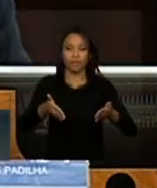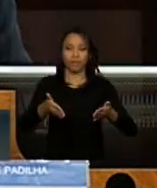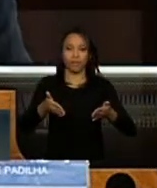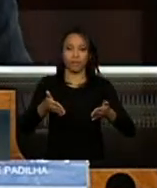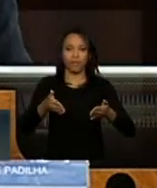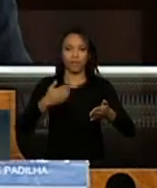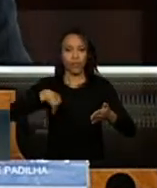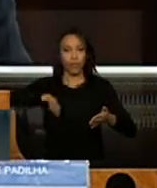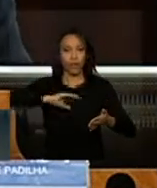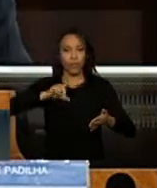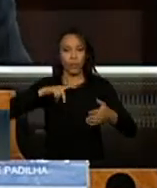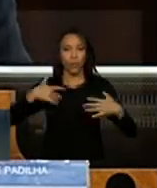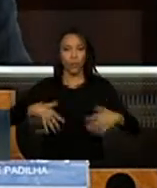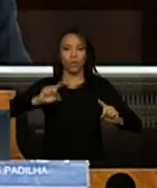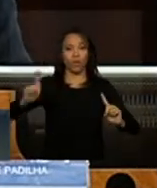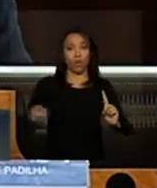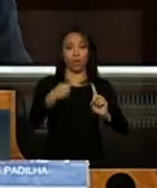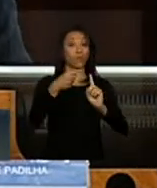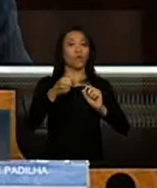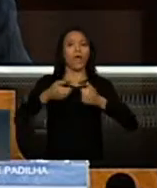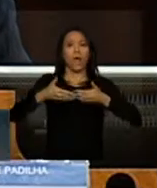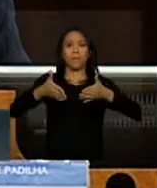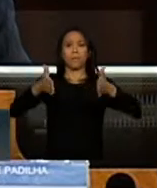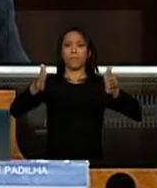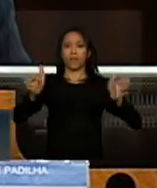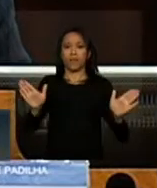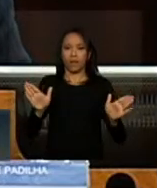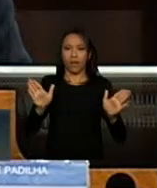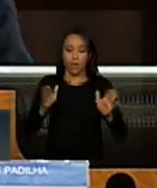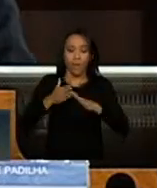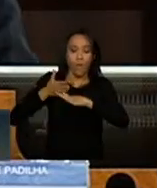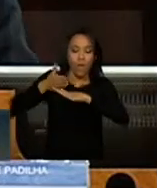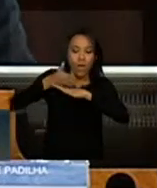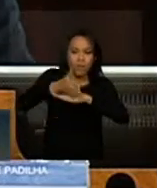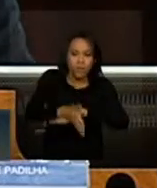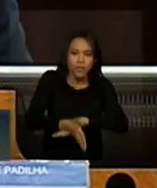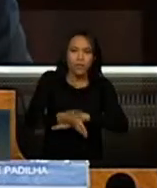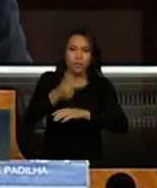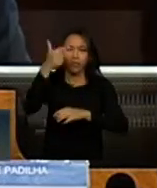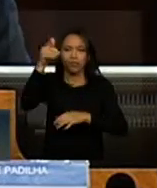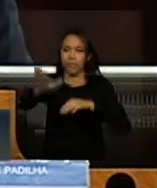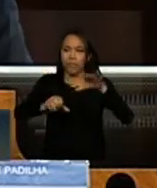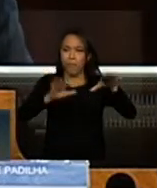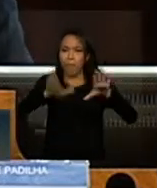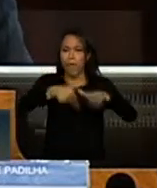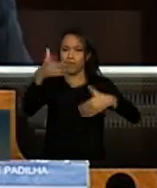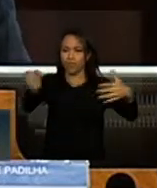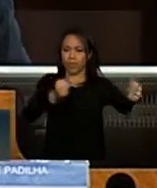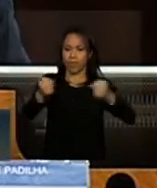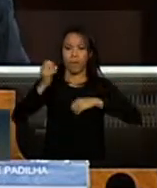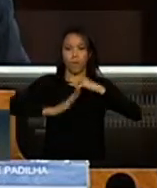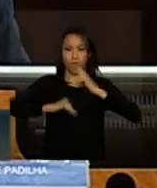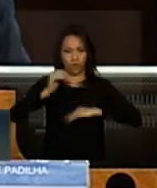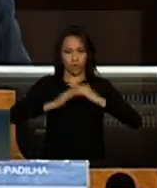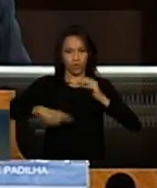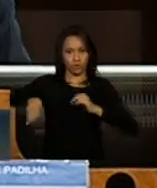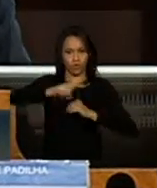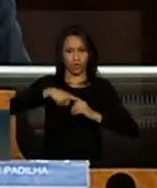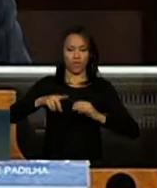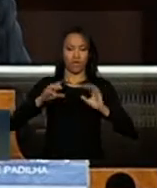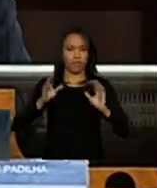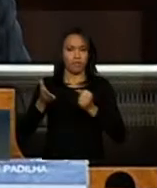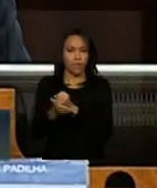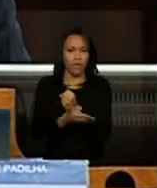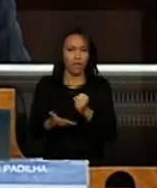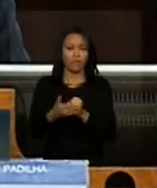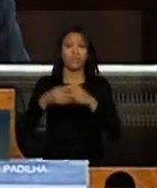grande desafio de ampliar o acesso à atenção primária, ter mais equipes de atenção básica nas